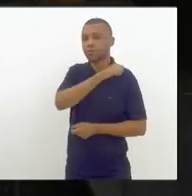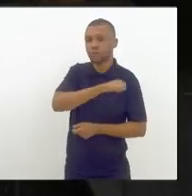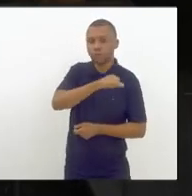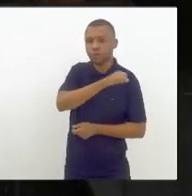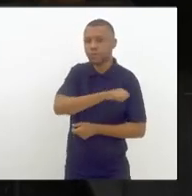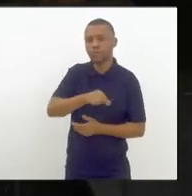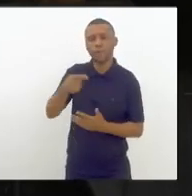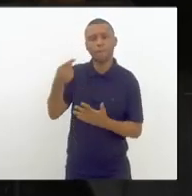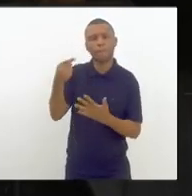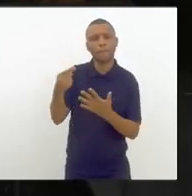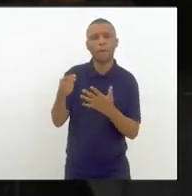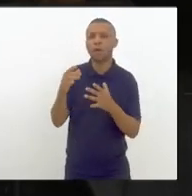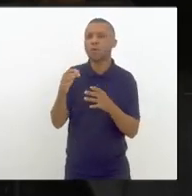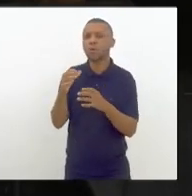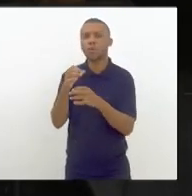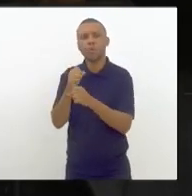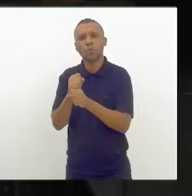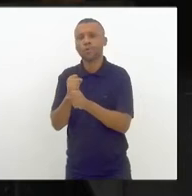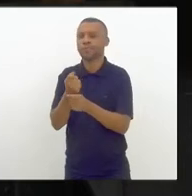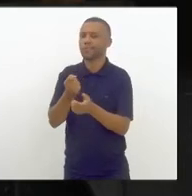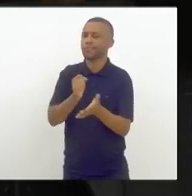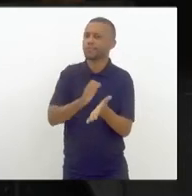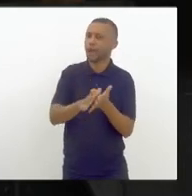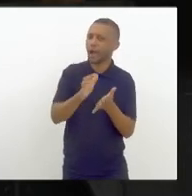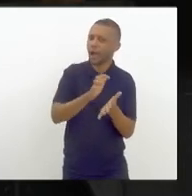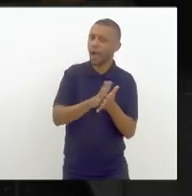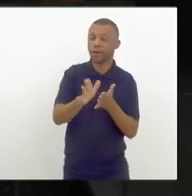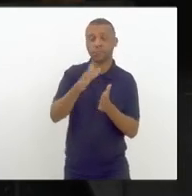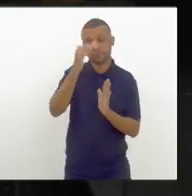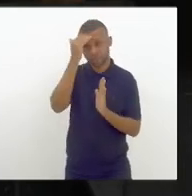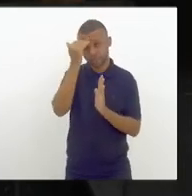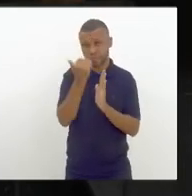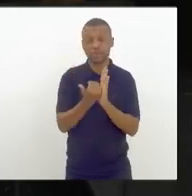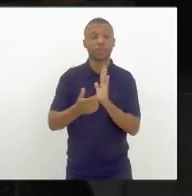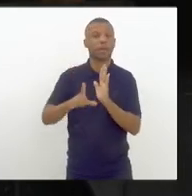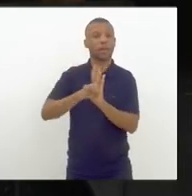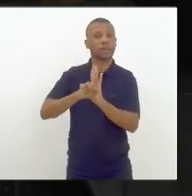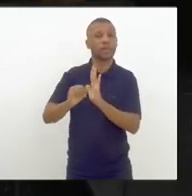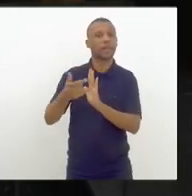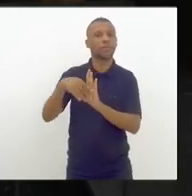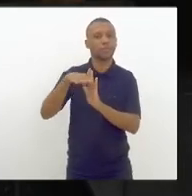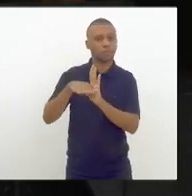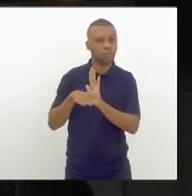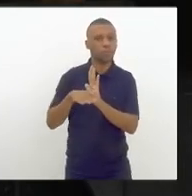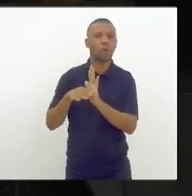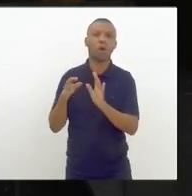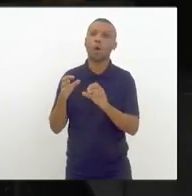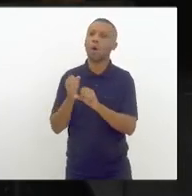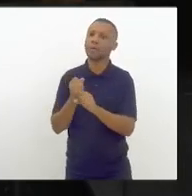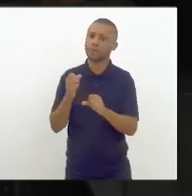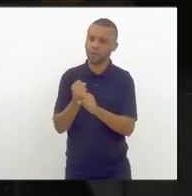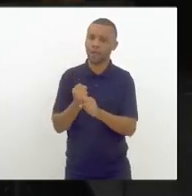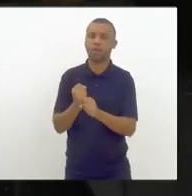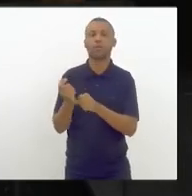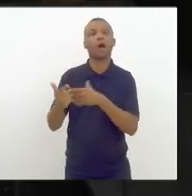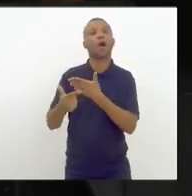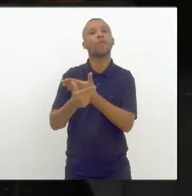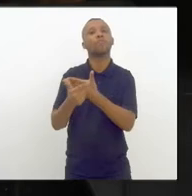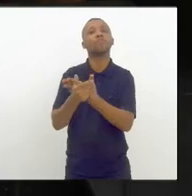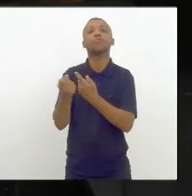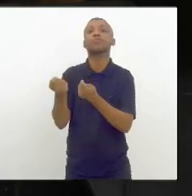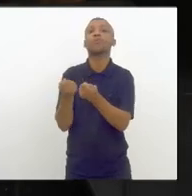suas receitas de despesas através das leis orçamentárias em sua função de controle externo